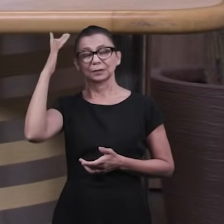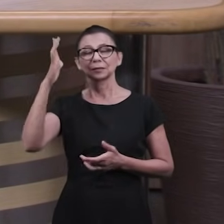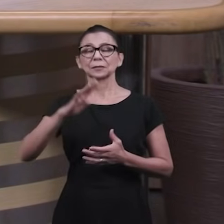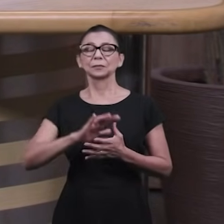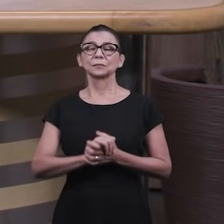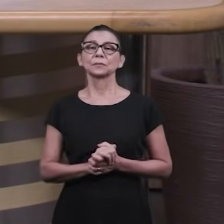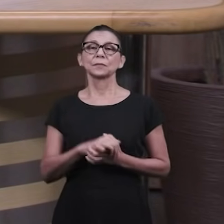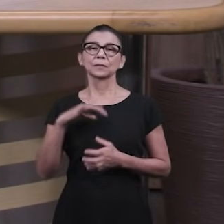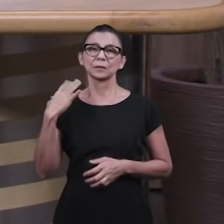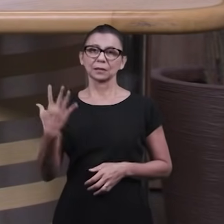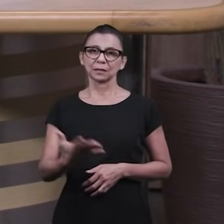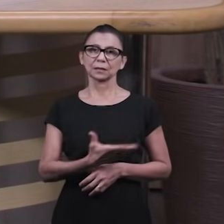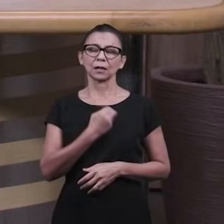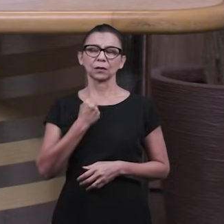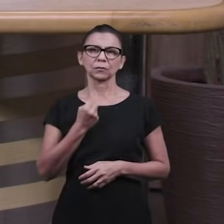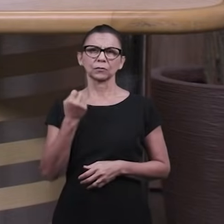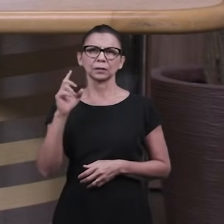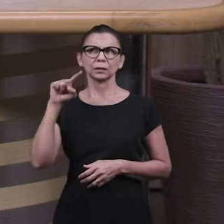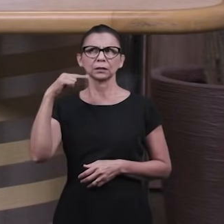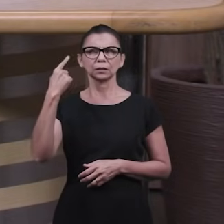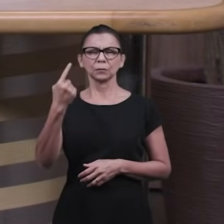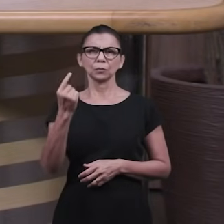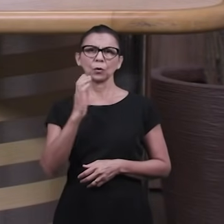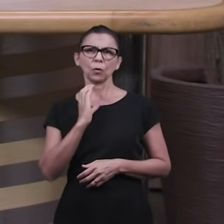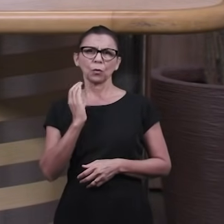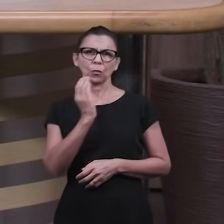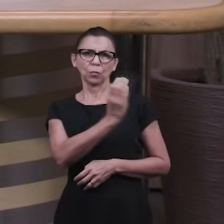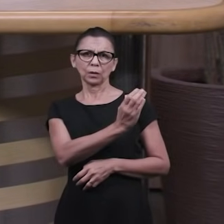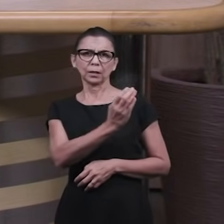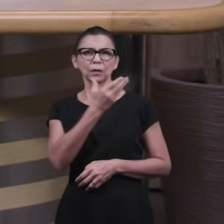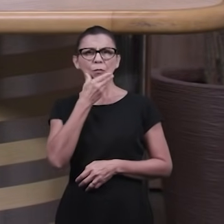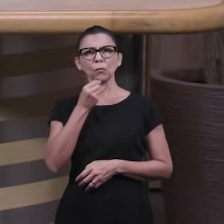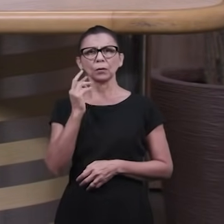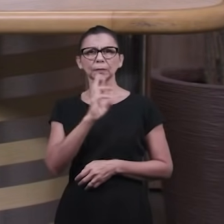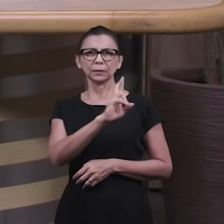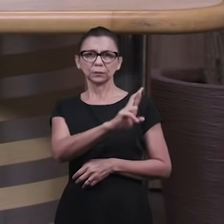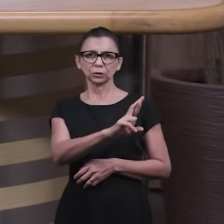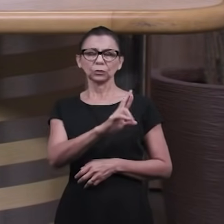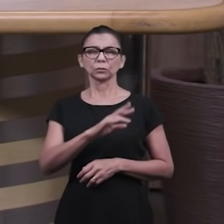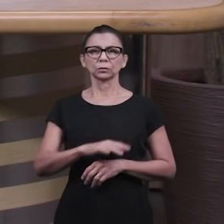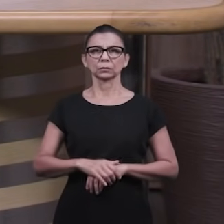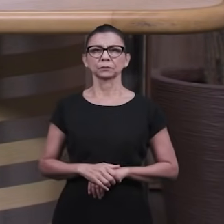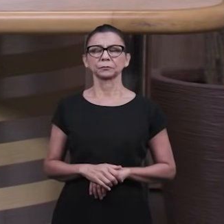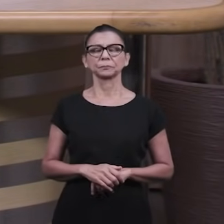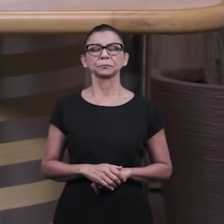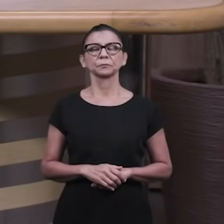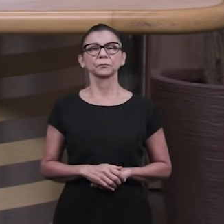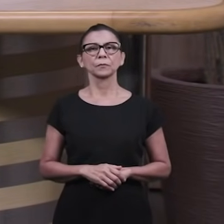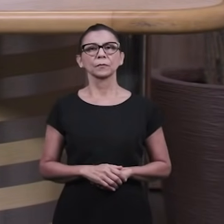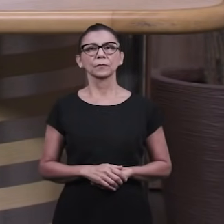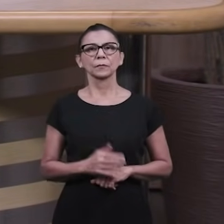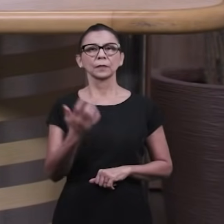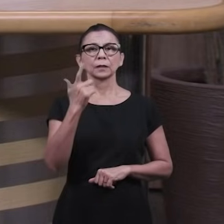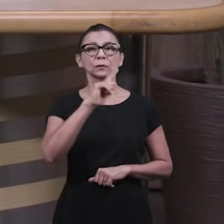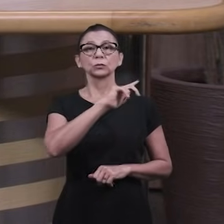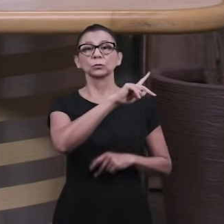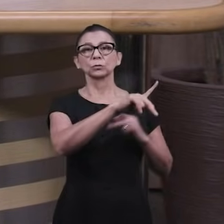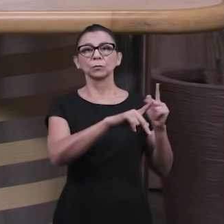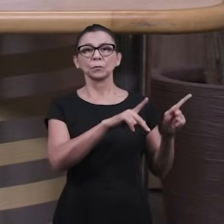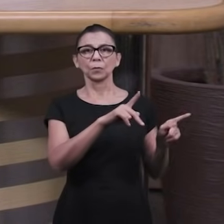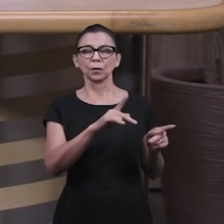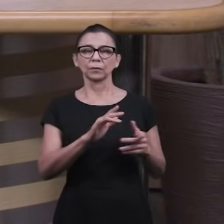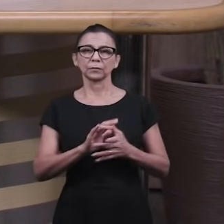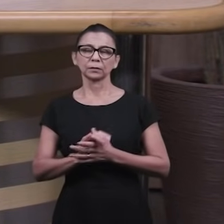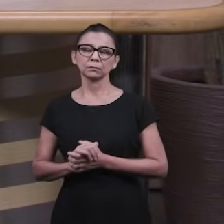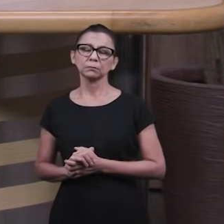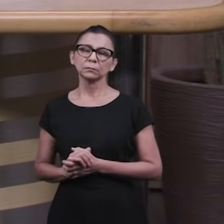que era da corte italiana, que era gentio. Então nós partimos o início da